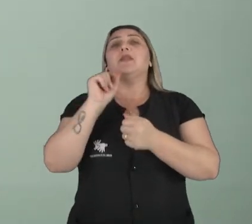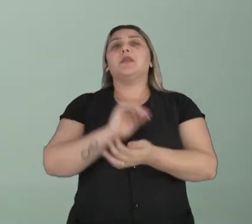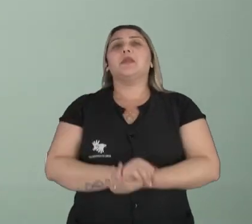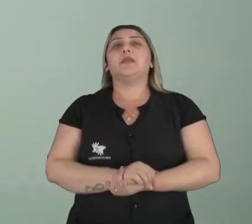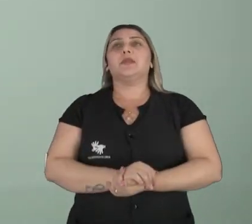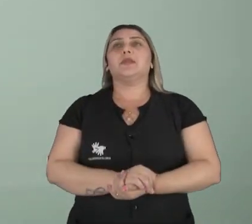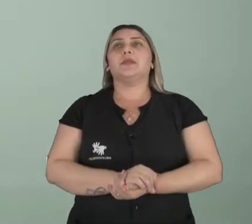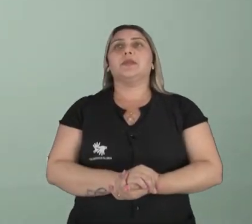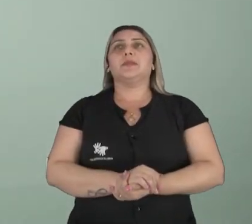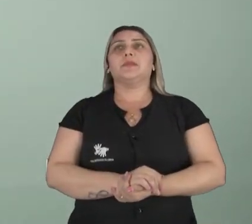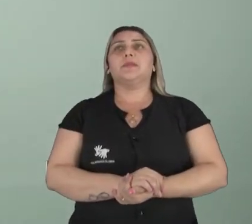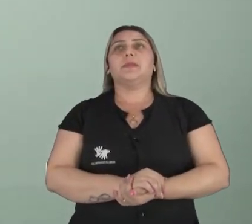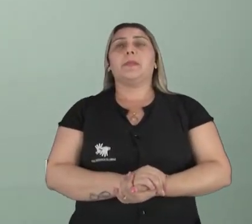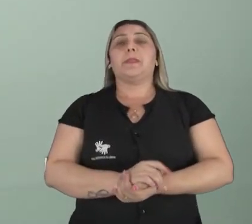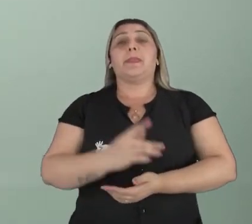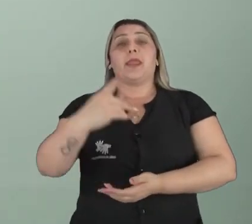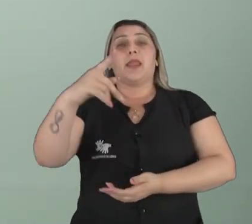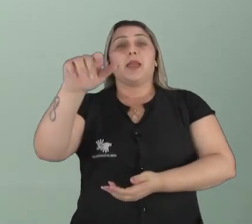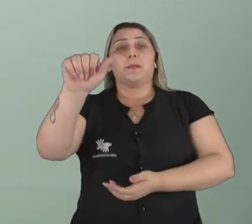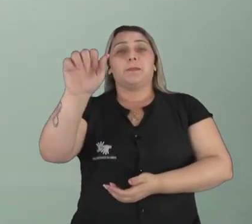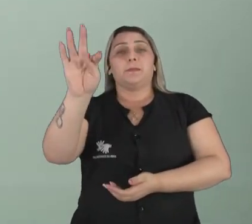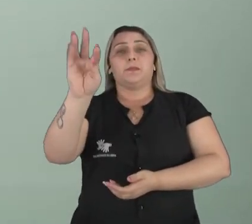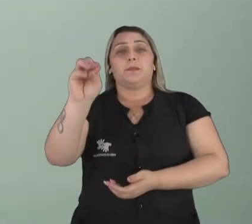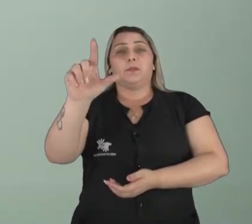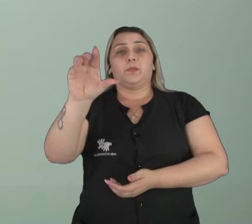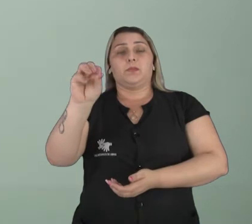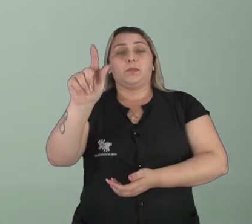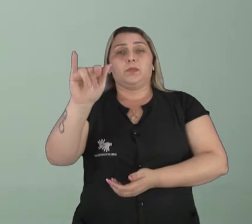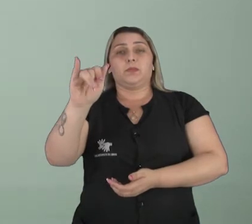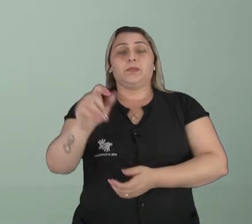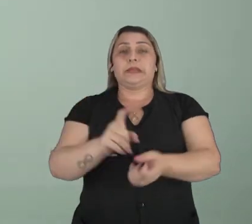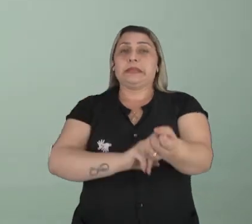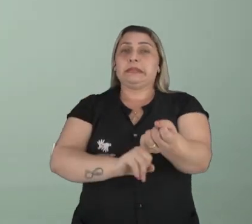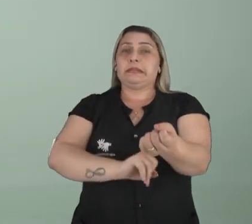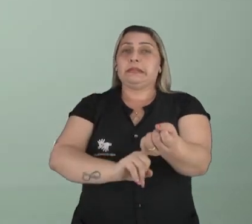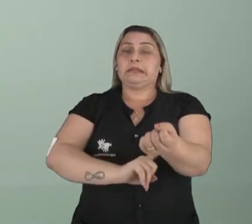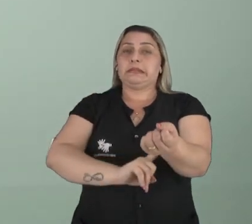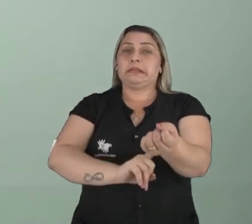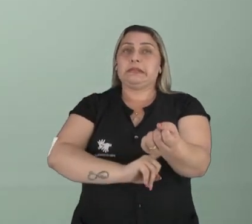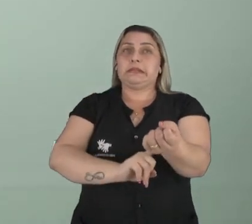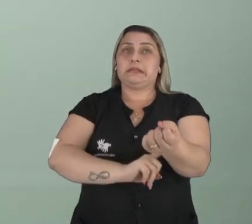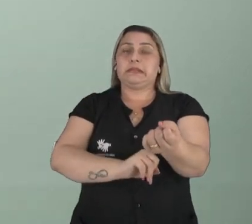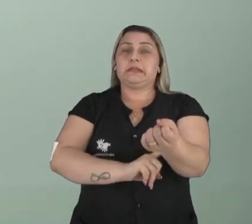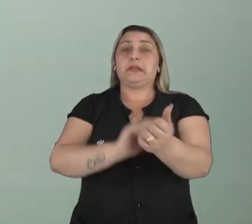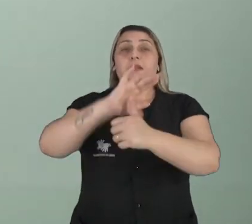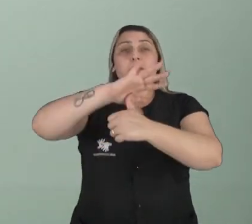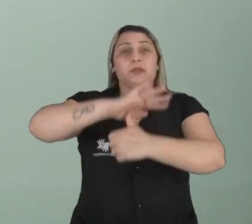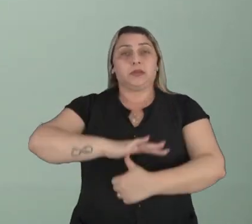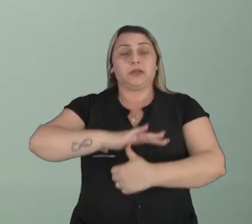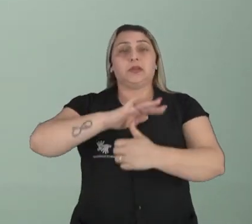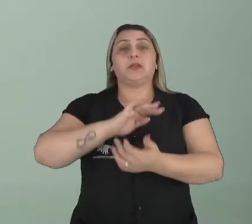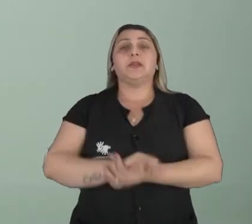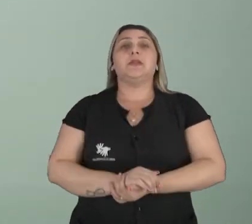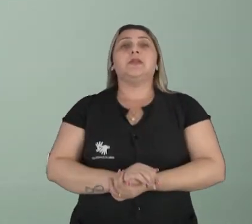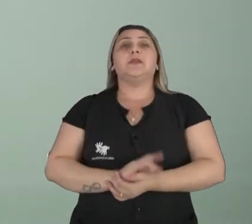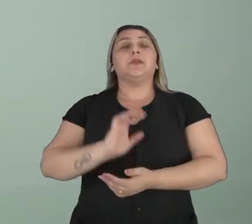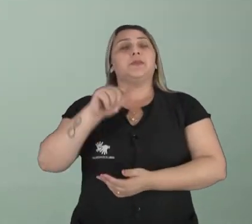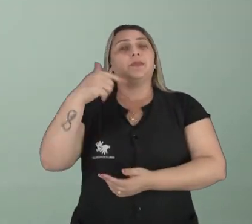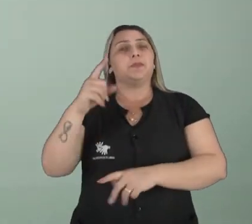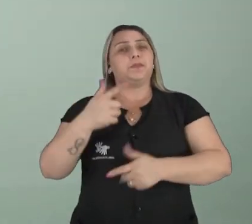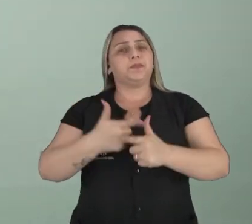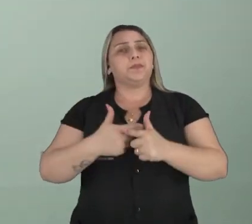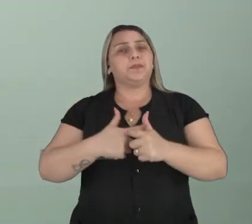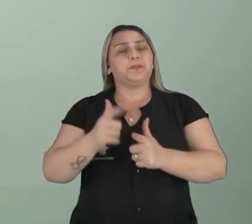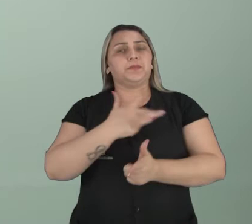vocês quando a gente fala que ela questiona as patologias moderno Esse é o que você dade a depressão né e